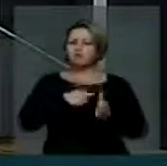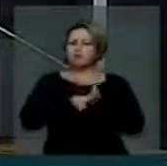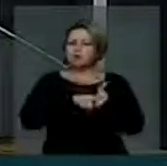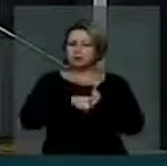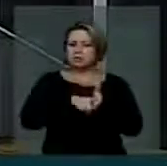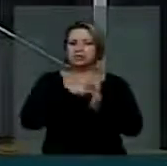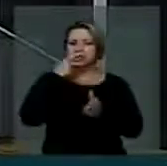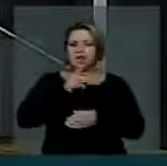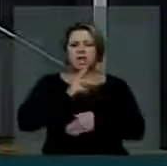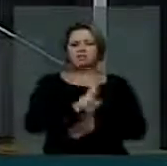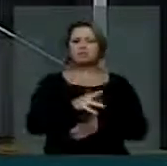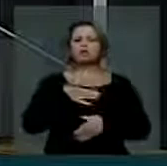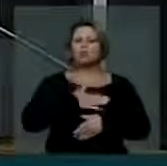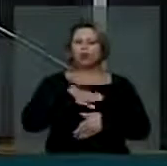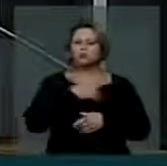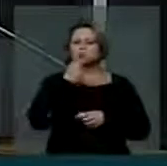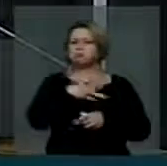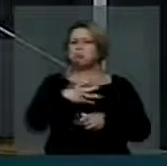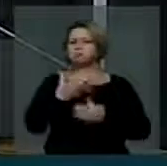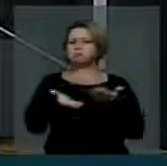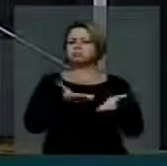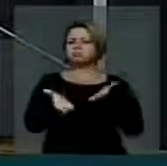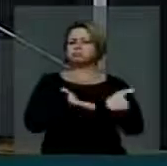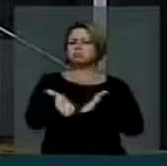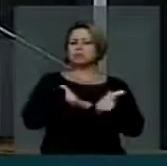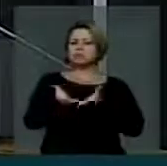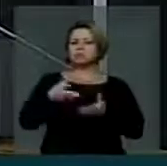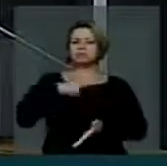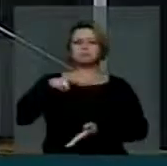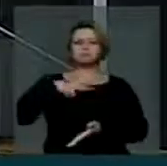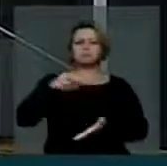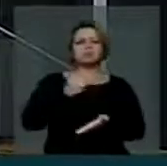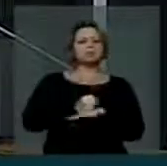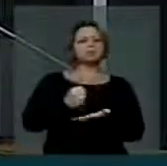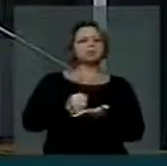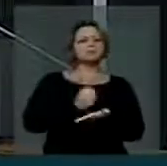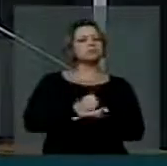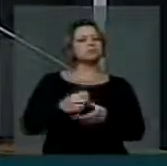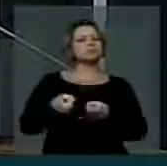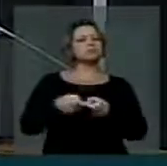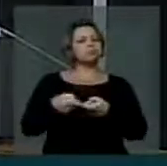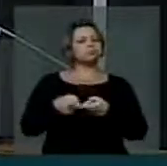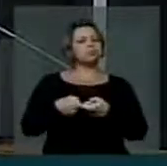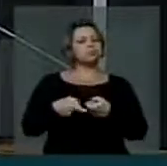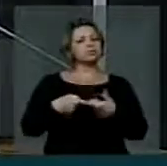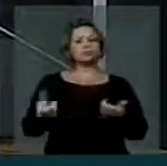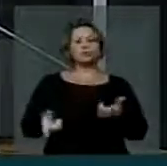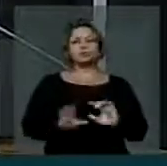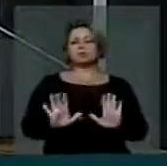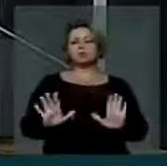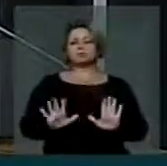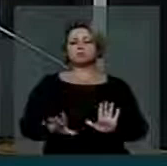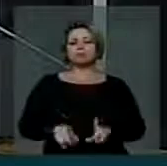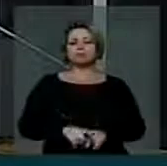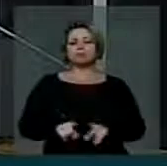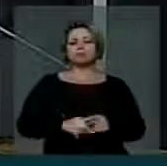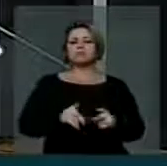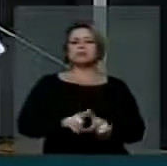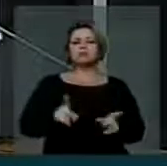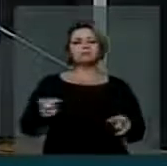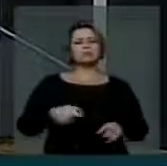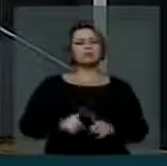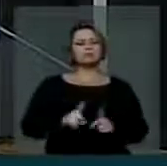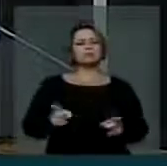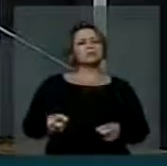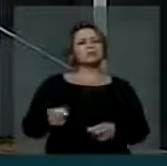Correio Brasiliense. Levando-se em conta essas particularidades históricas e circunstanciais, não